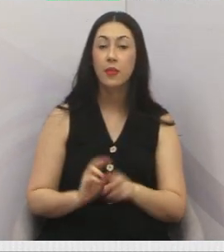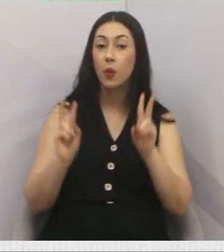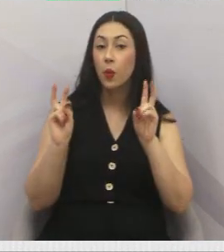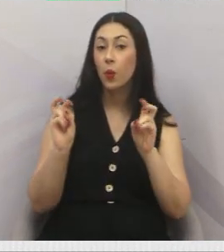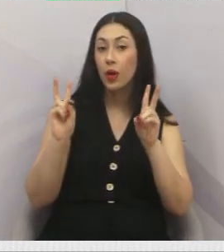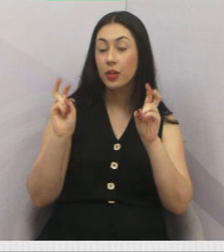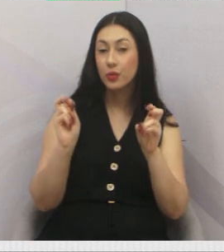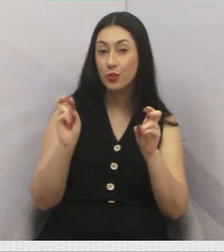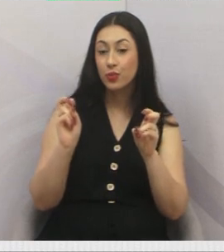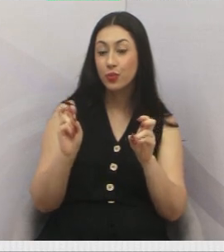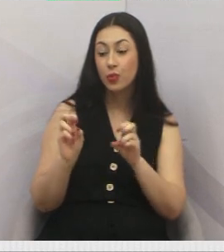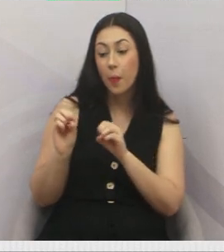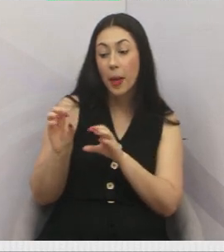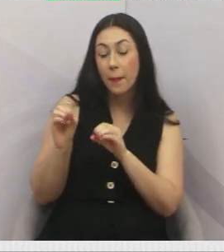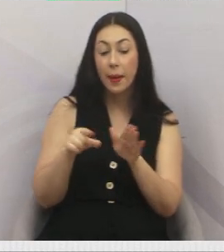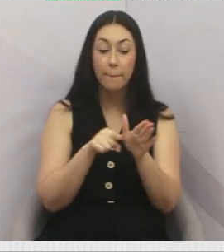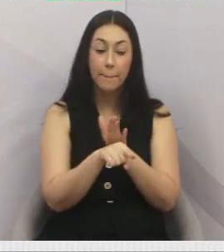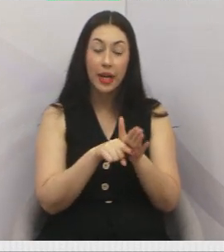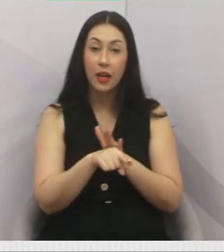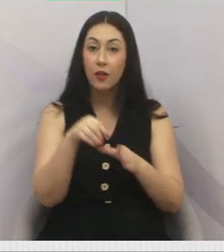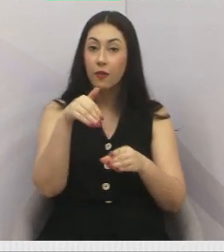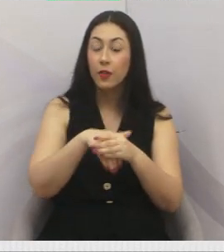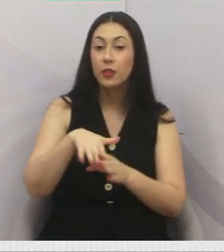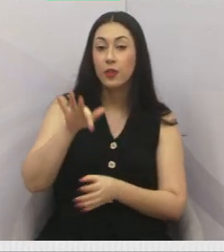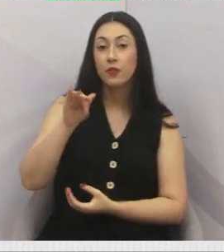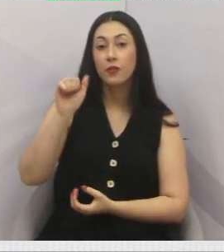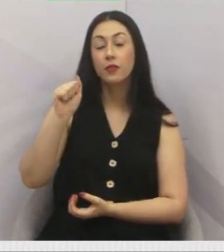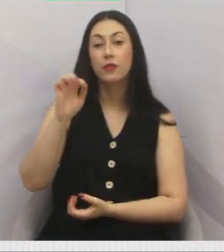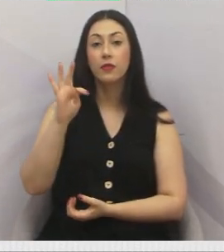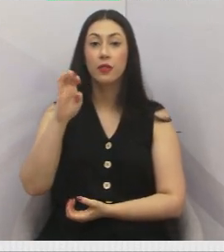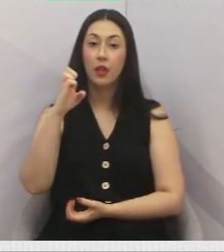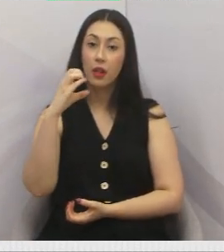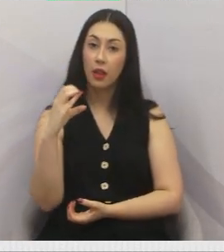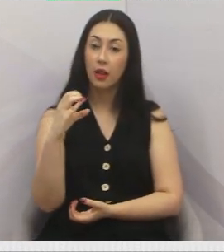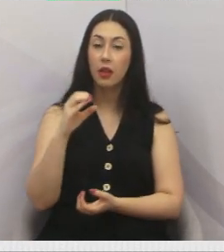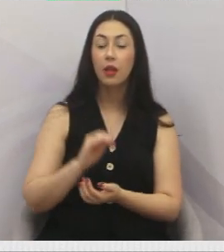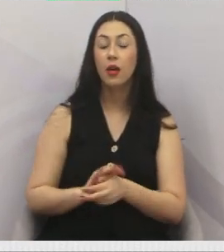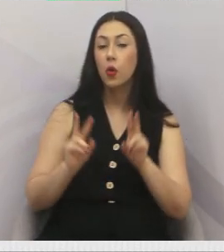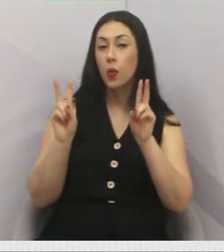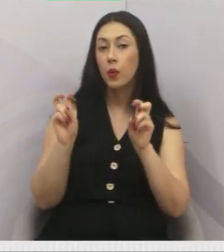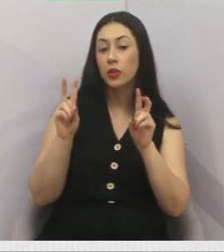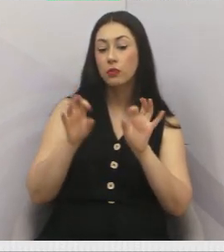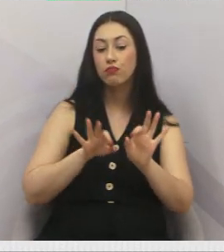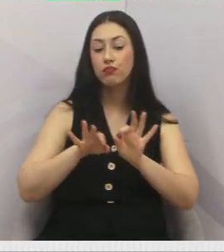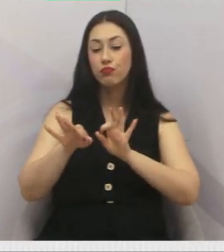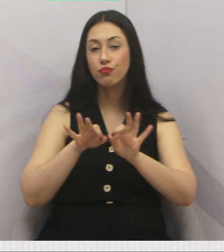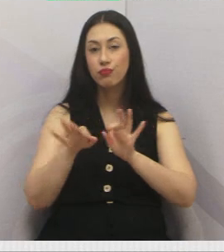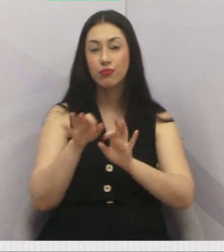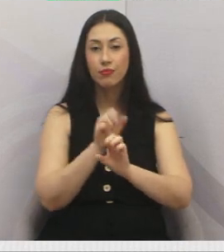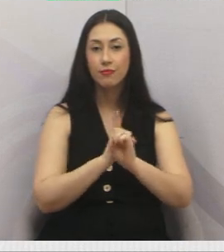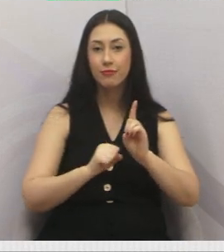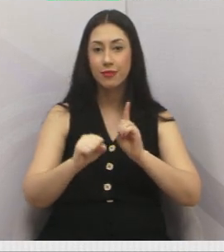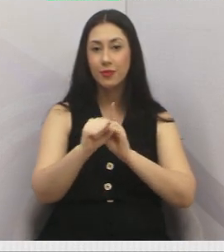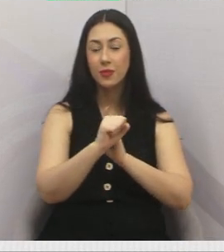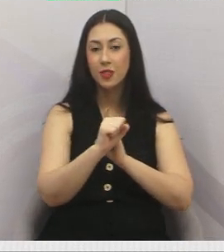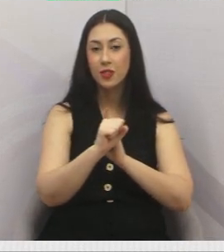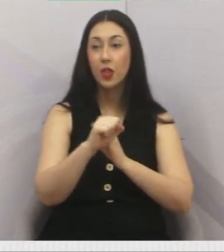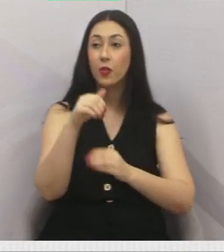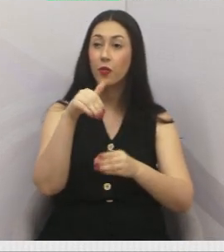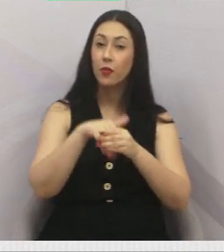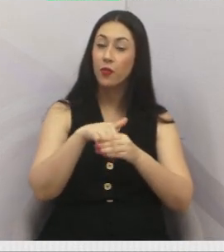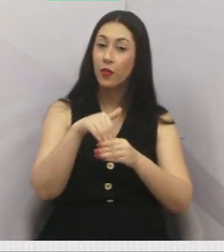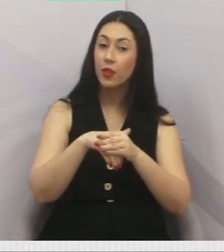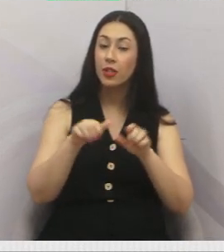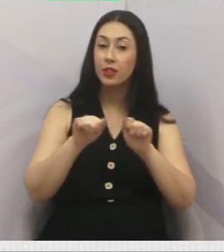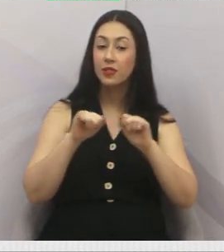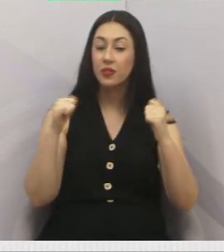Segmento Entidades Acadêmicas de Pesquisa, um voto para FATEC Jacareí. Segmento Organização da Sociedade Civil, um voto